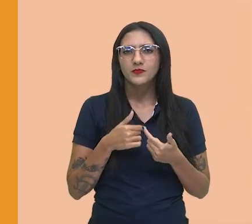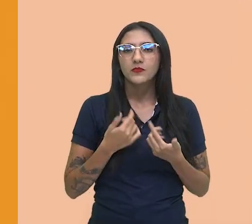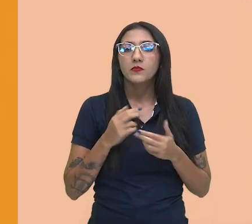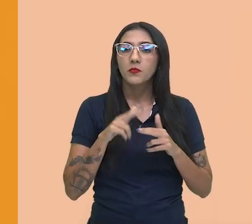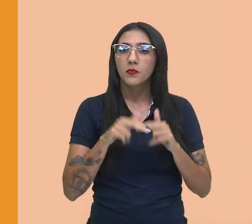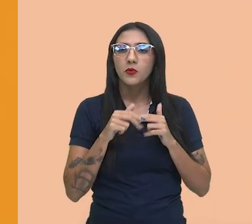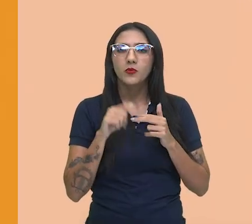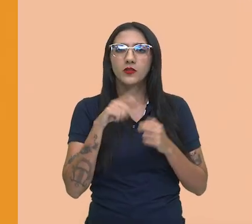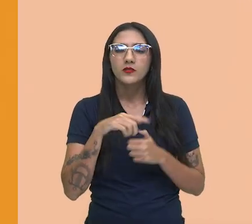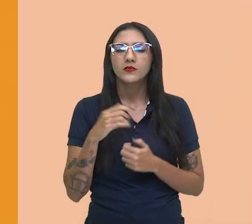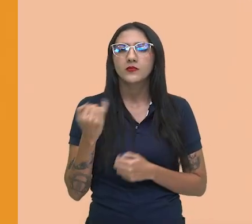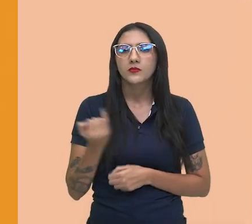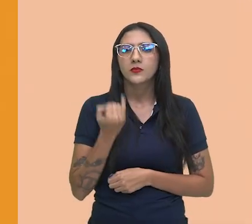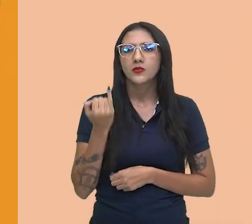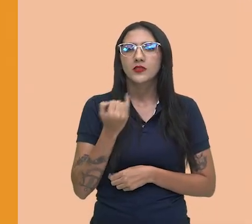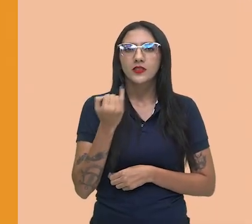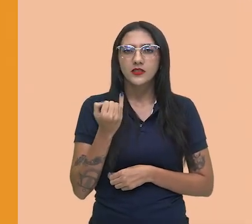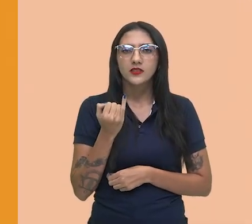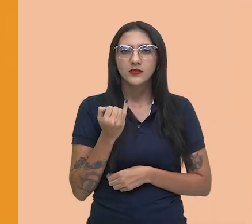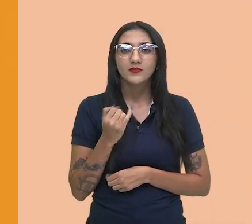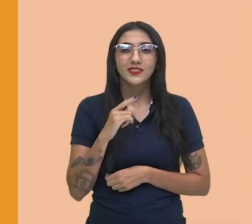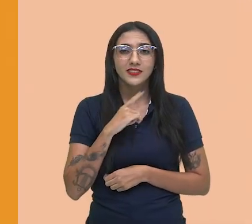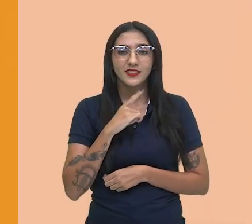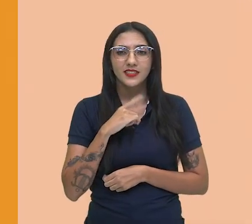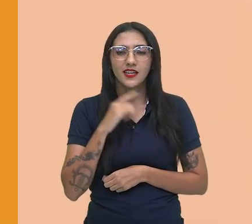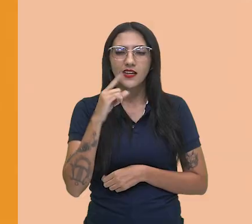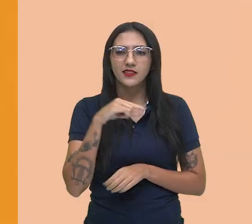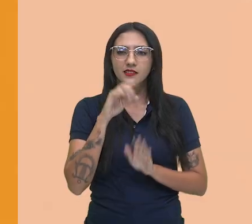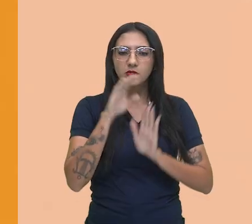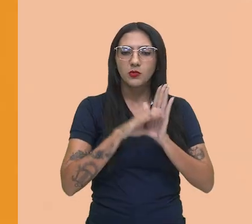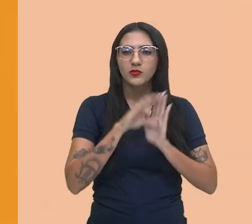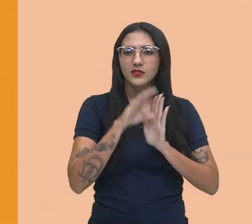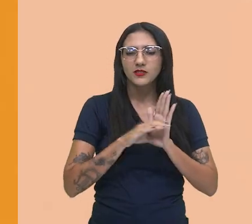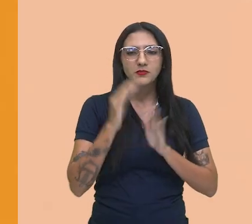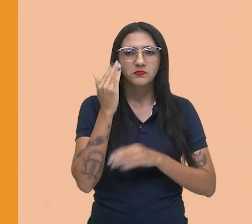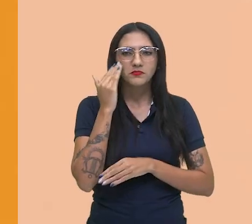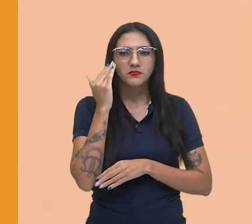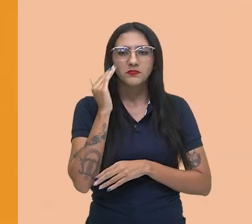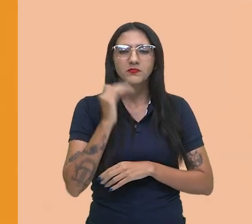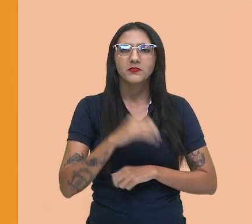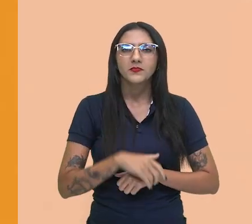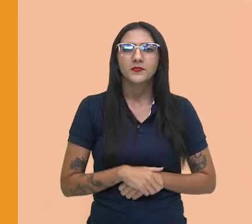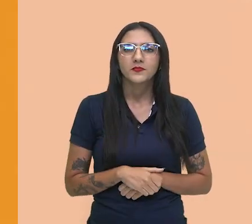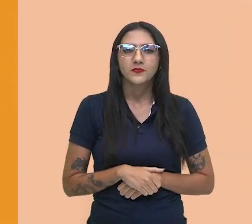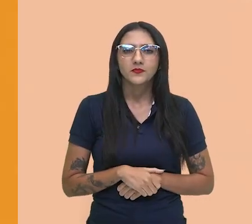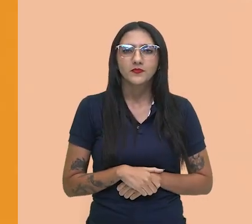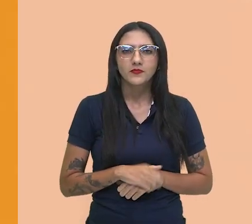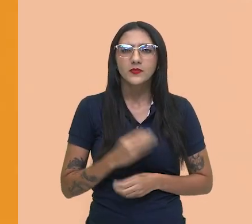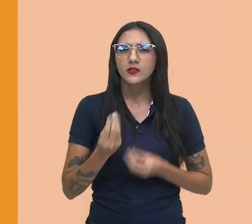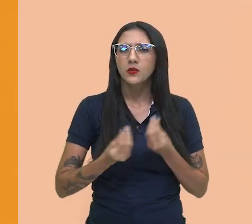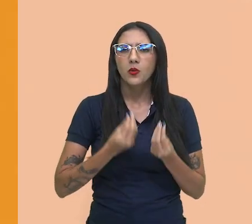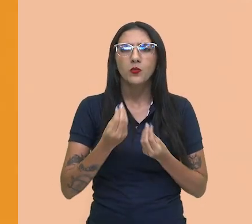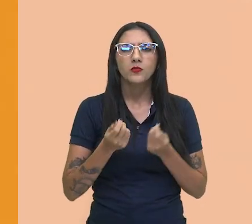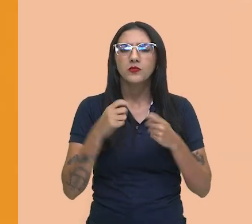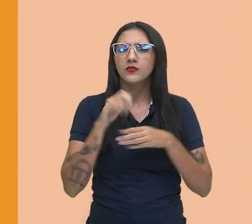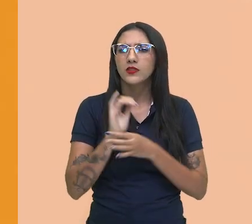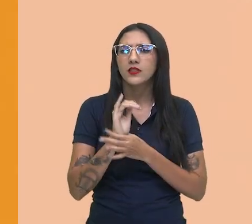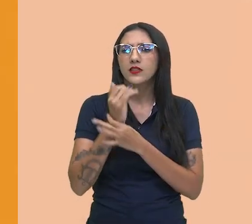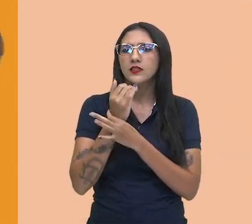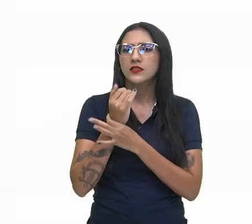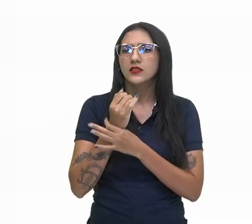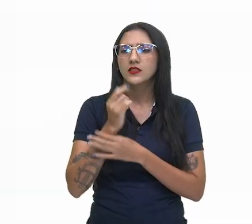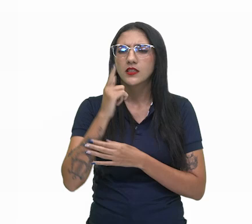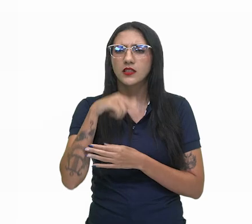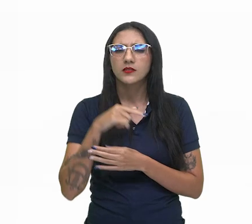a importância de ter esses conceitos bem em mente. Então, quais são os meios de garantir essa legalidade? Vamos lá,